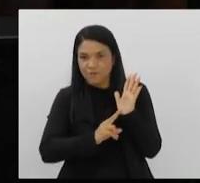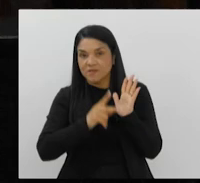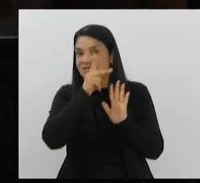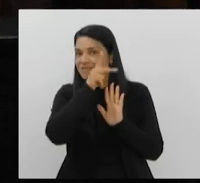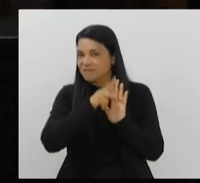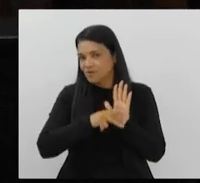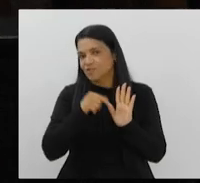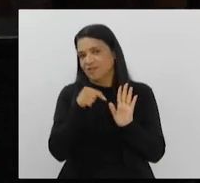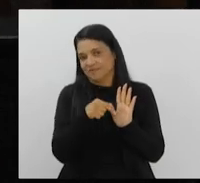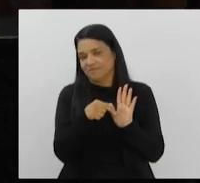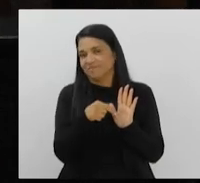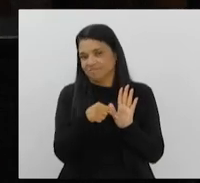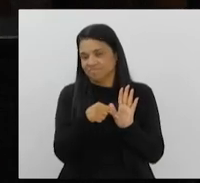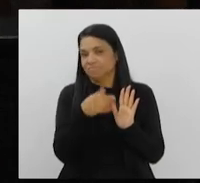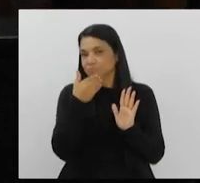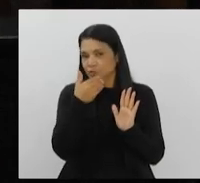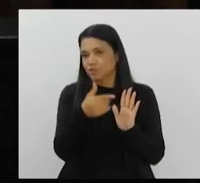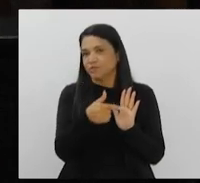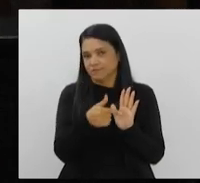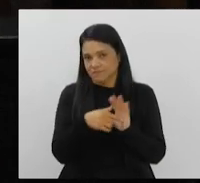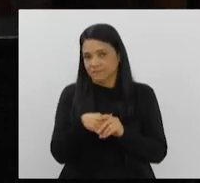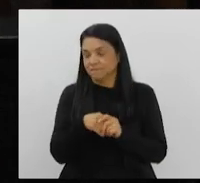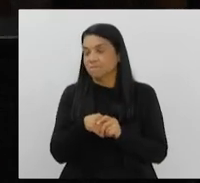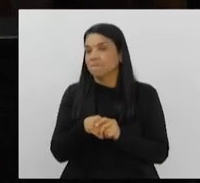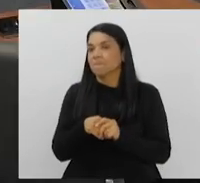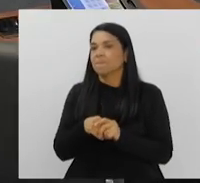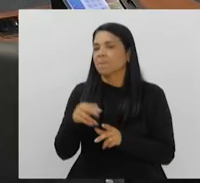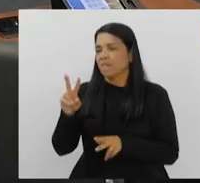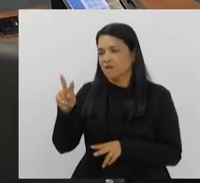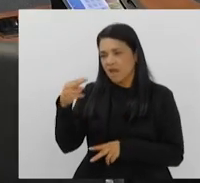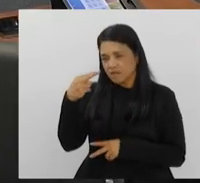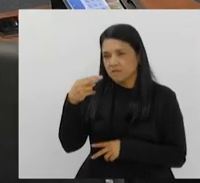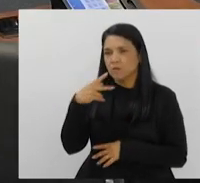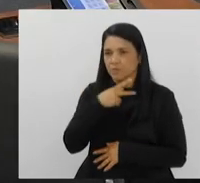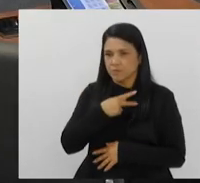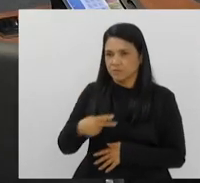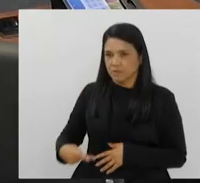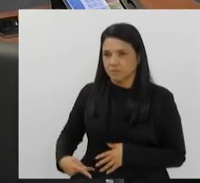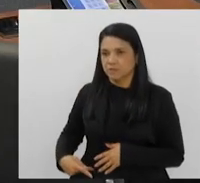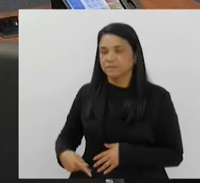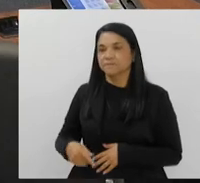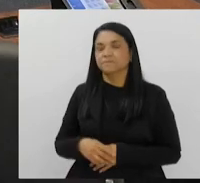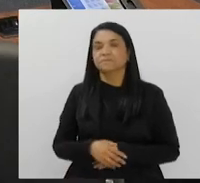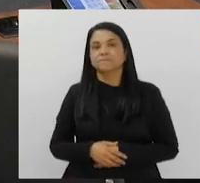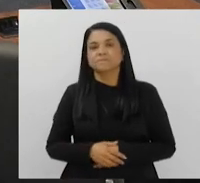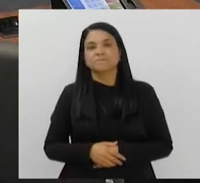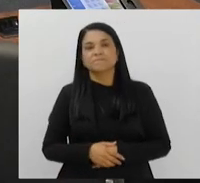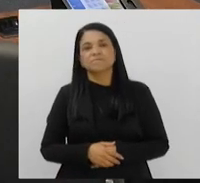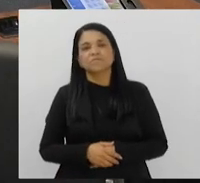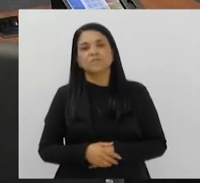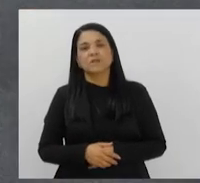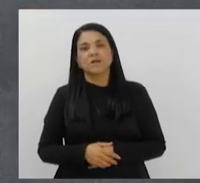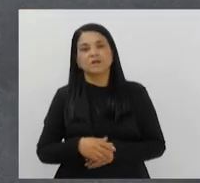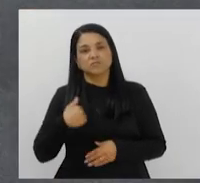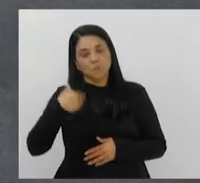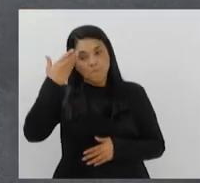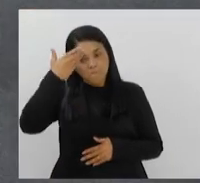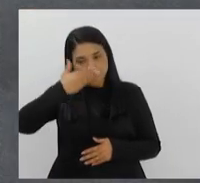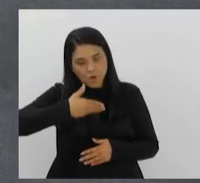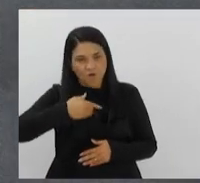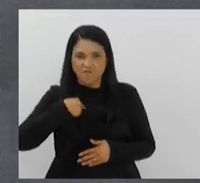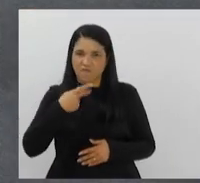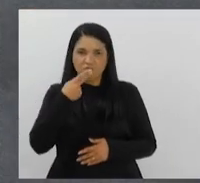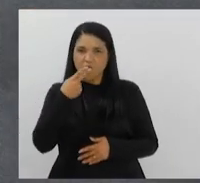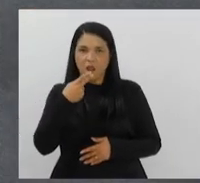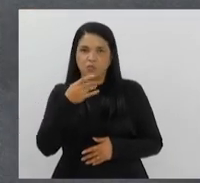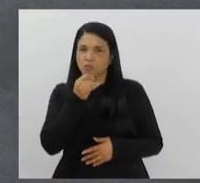projetos. Presidente, eu queria pedir a atenção de Vossa Excelência e dos anais da Casa, que quando a gente fala, a gente tem prova. A gente não fala da